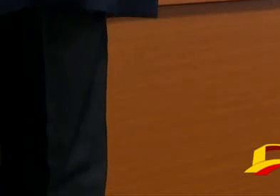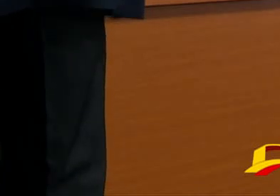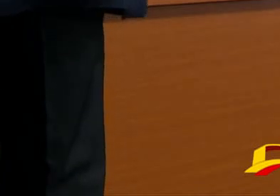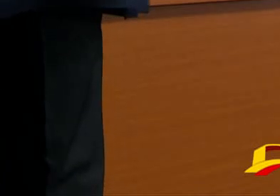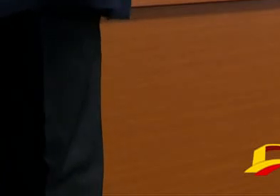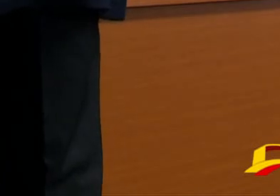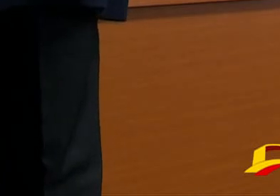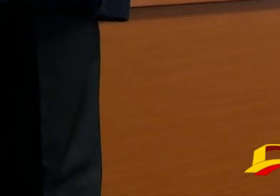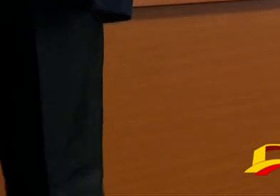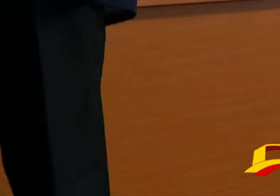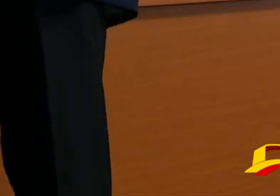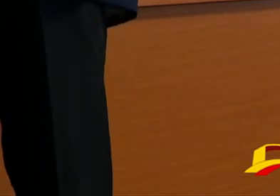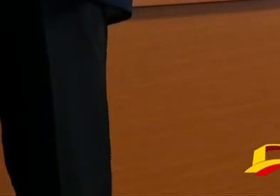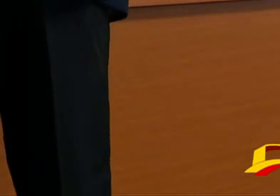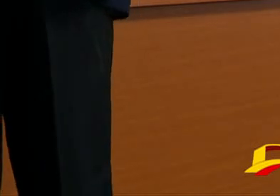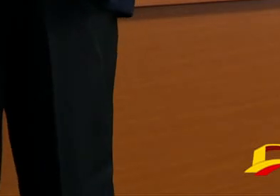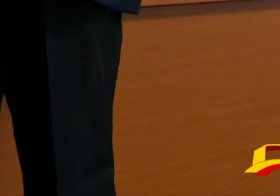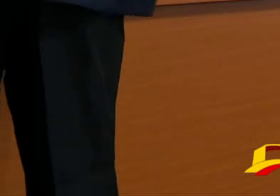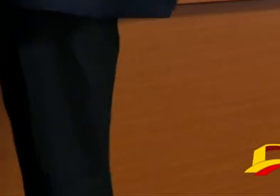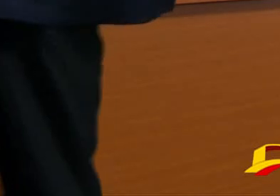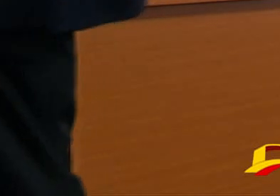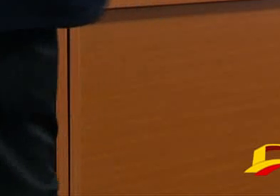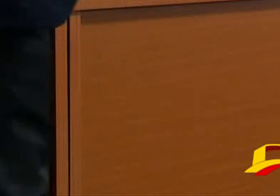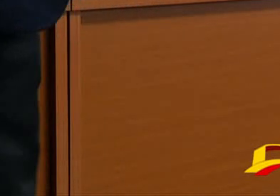não O Cristiano vai falar